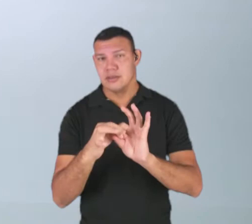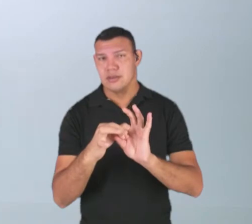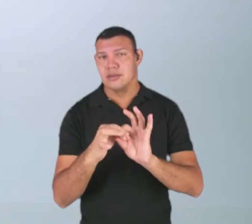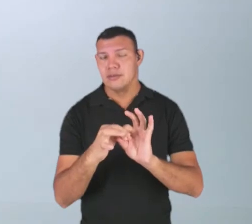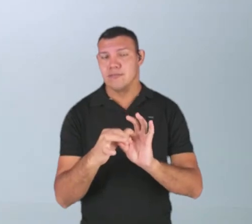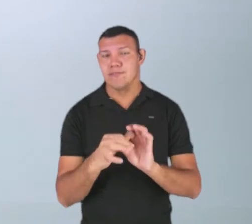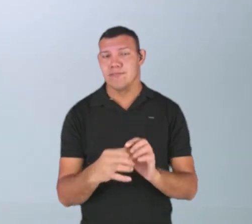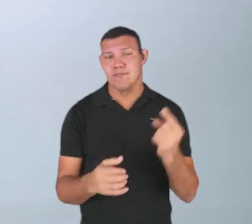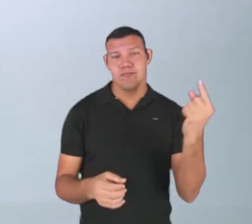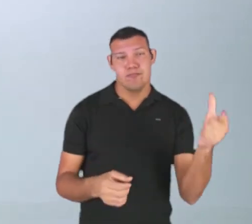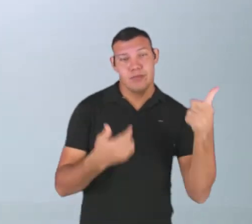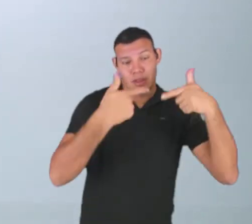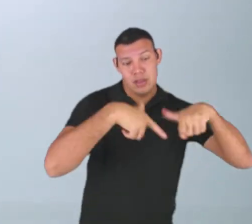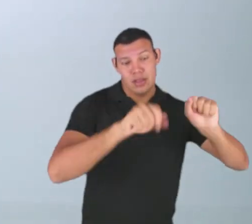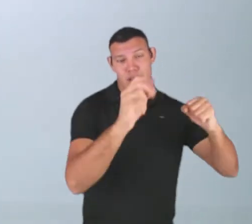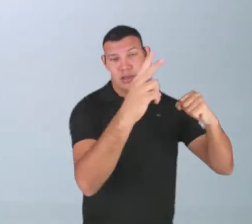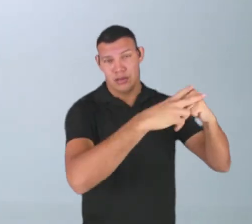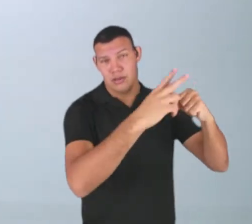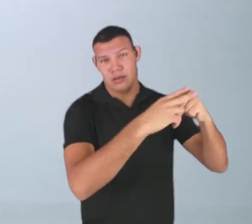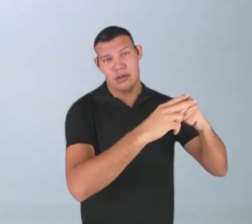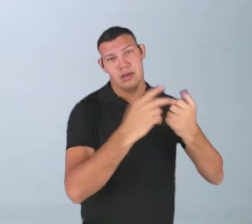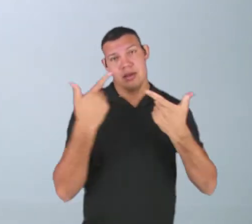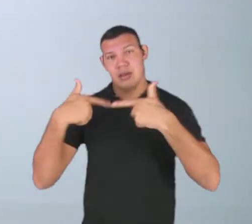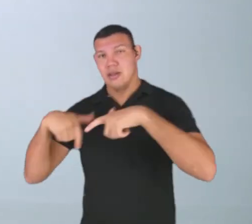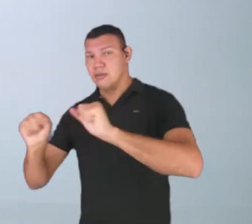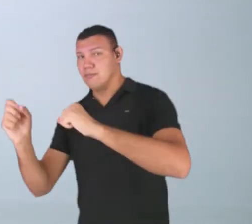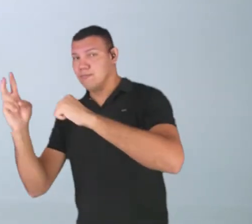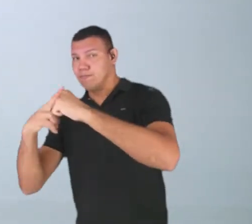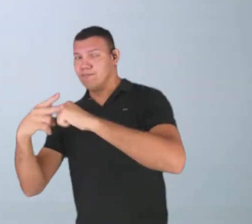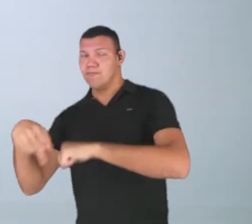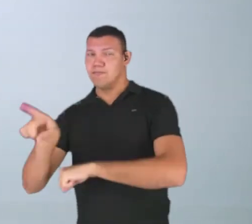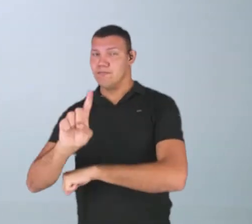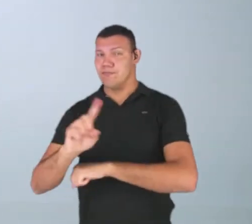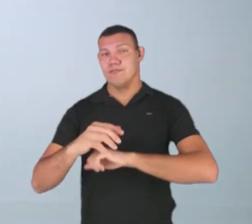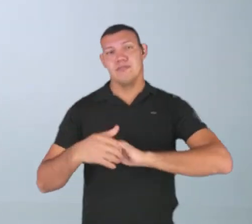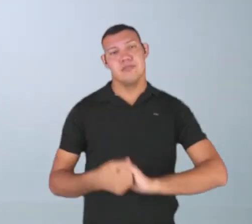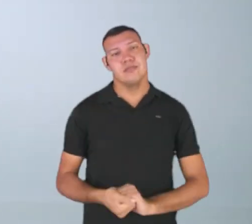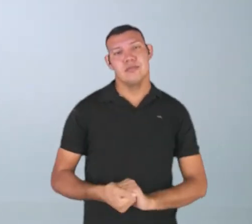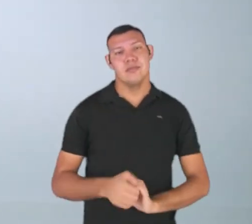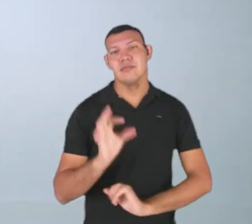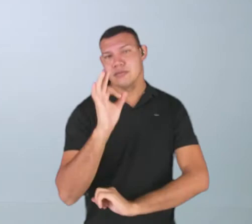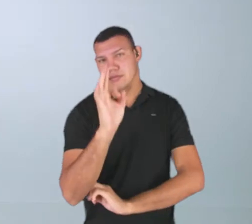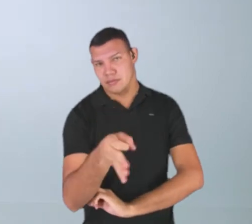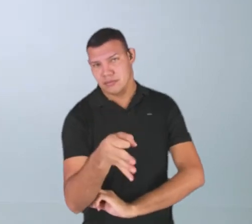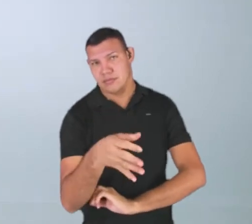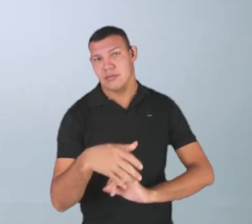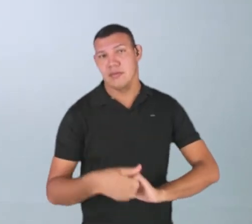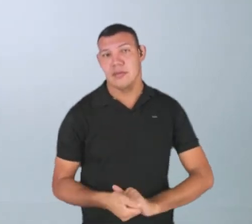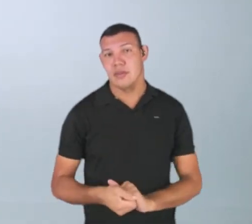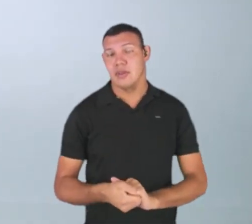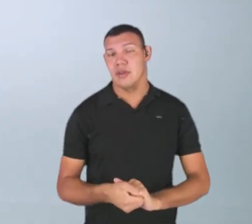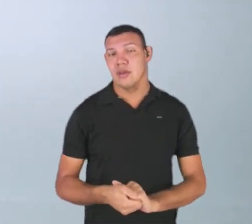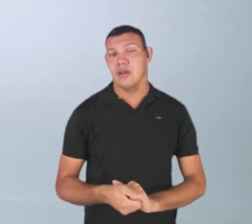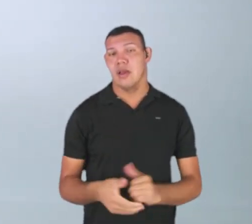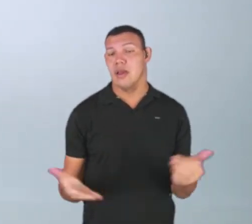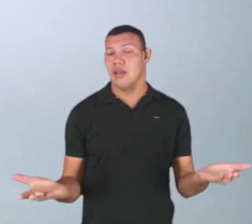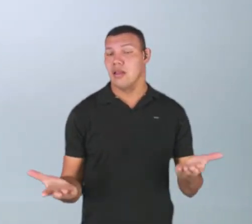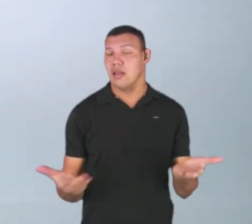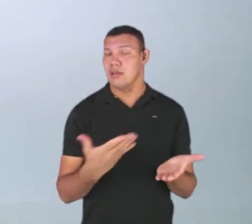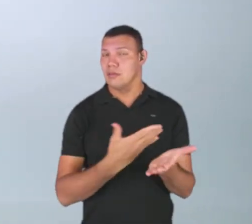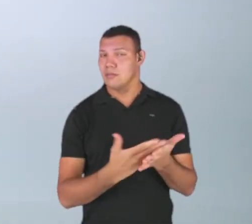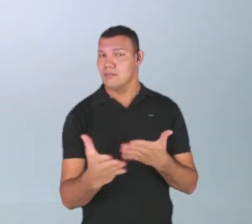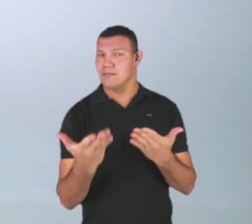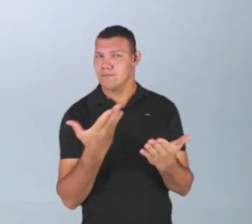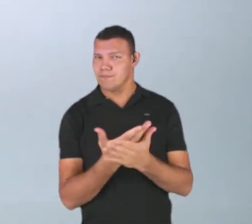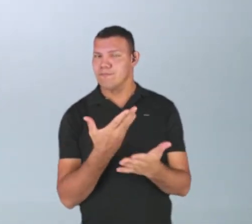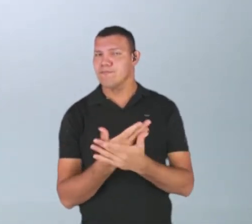duas modalidades de linguagem, a verbal e a não verbal. Certo? Para começar a nossa aula de hoje, é